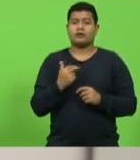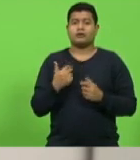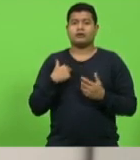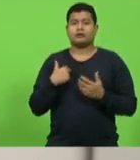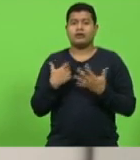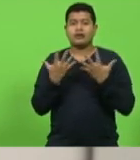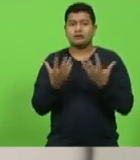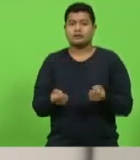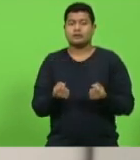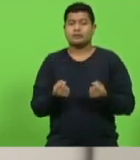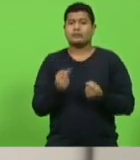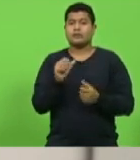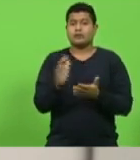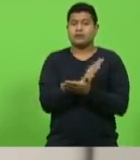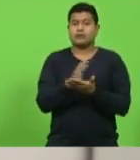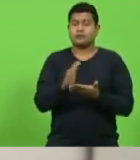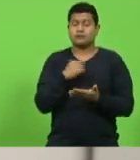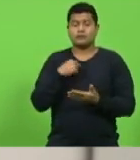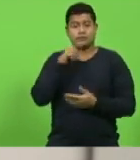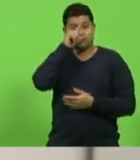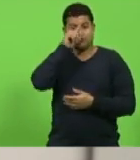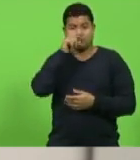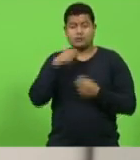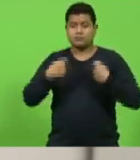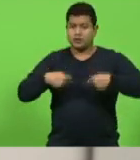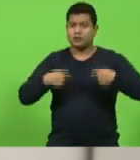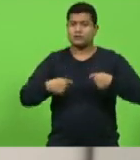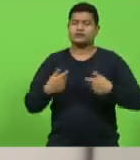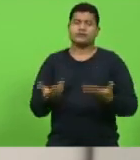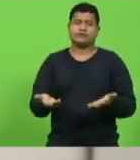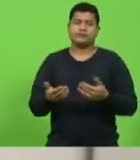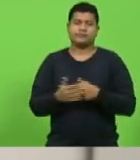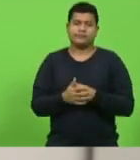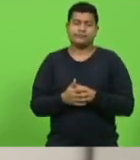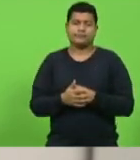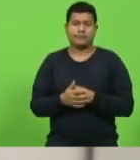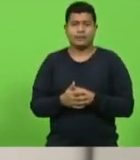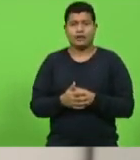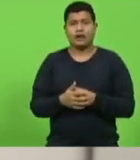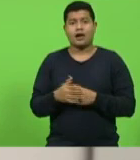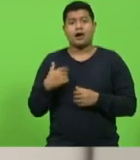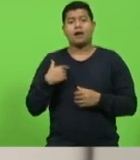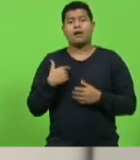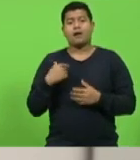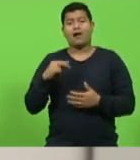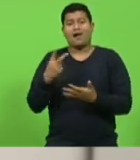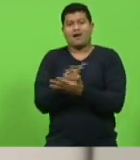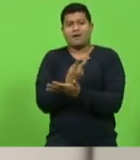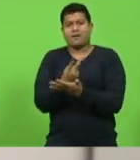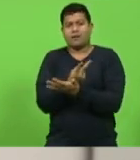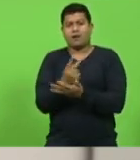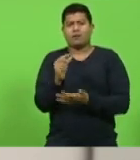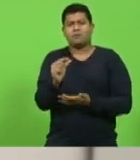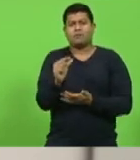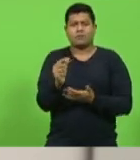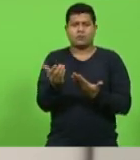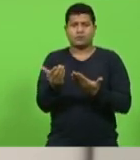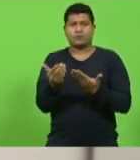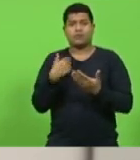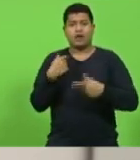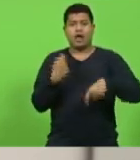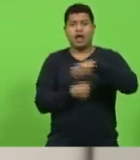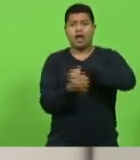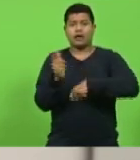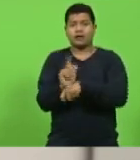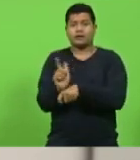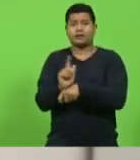correr. Uma pequena escolha equivocada, ainda que por ingenuidade de gestão administrativa,